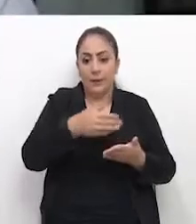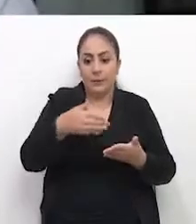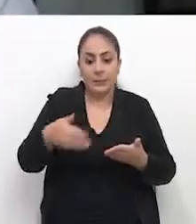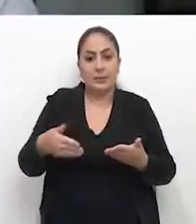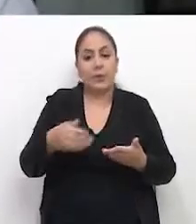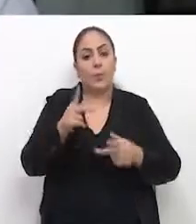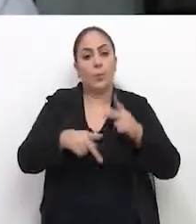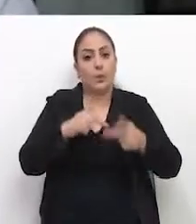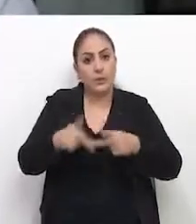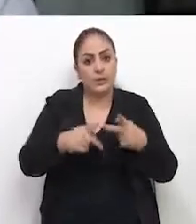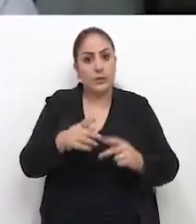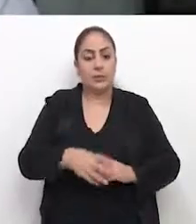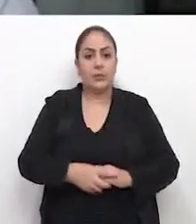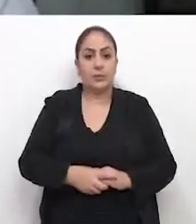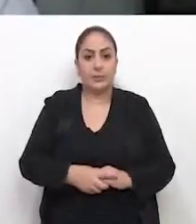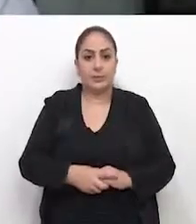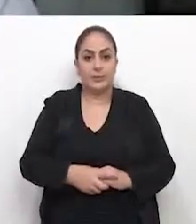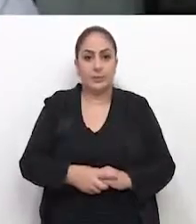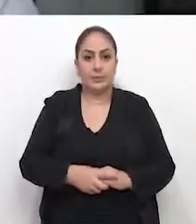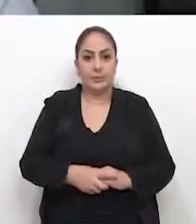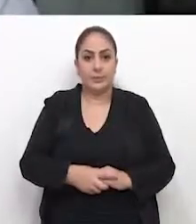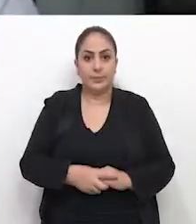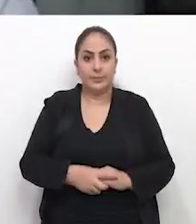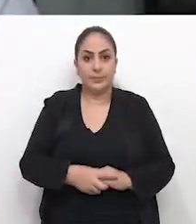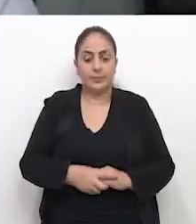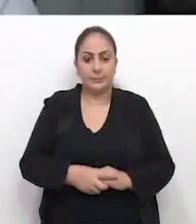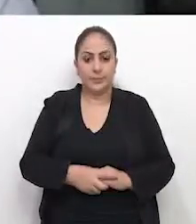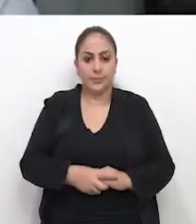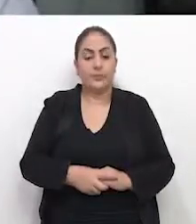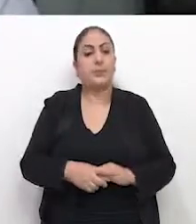garantir a prestação de uso à população,